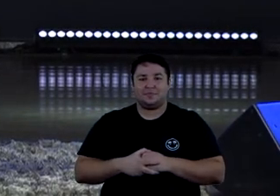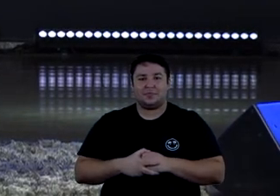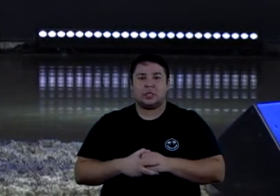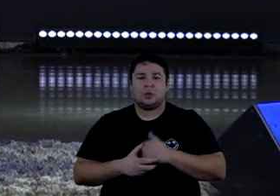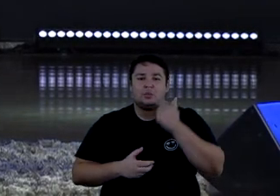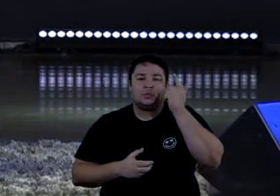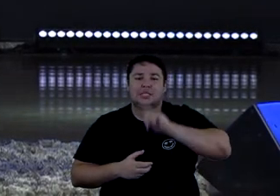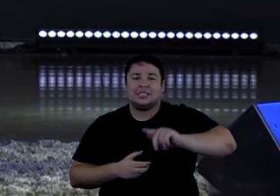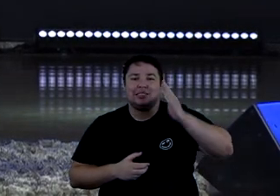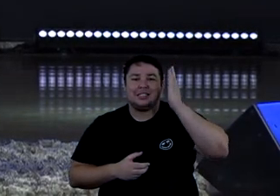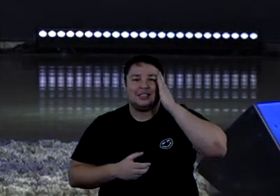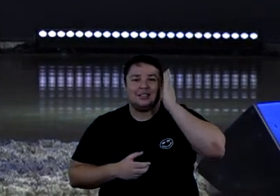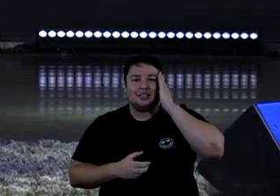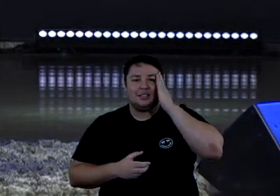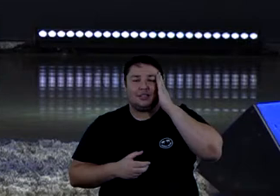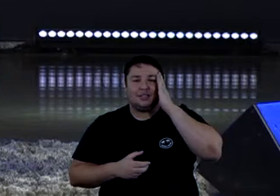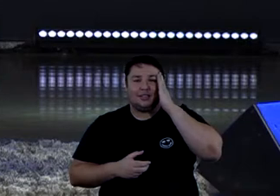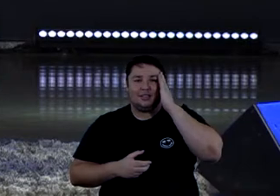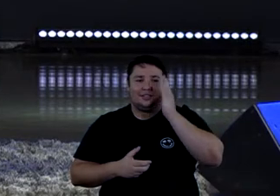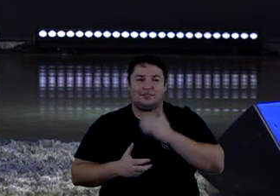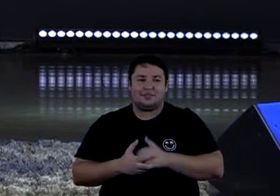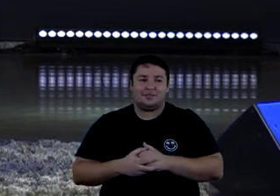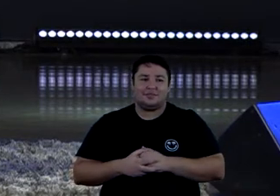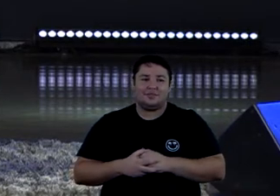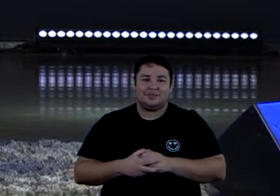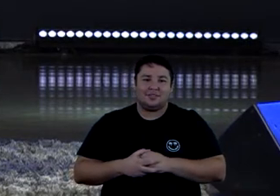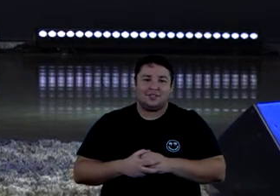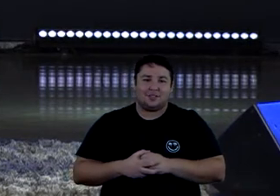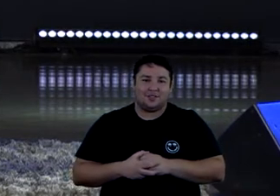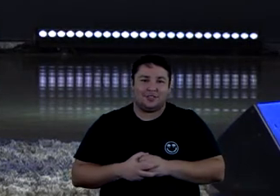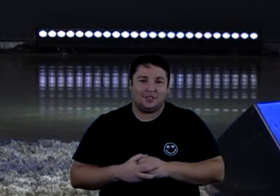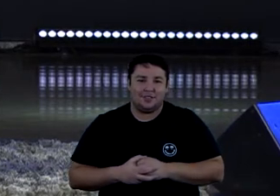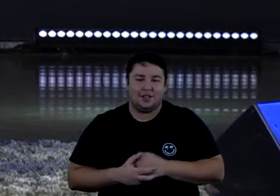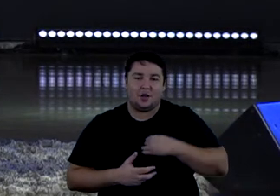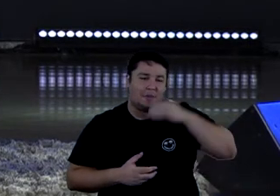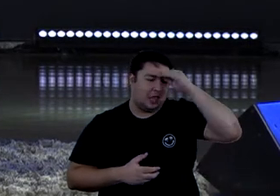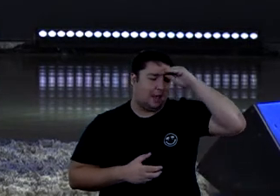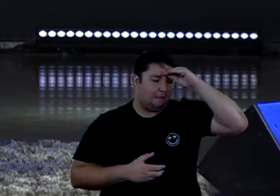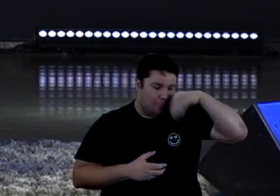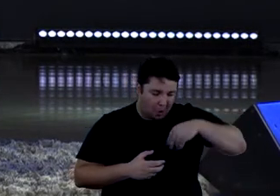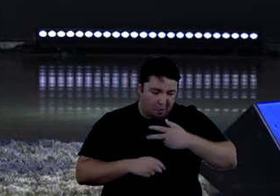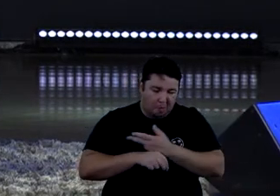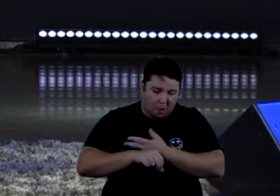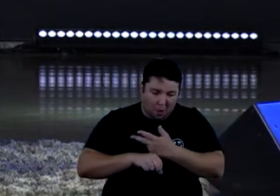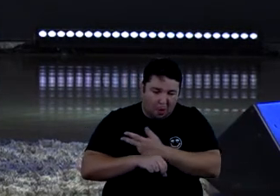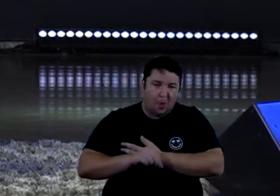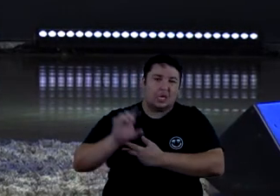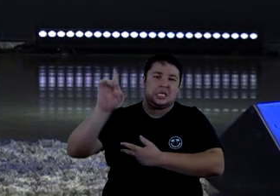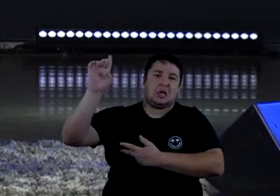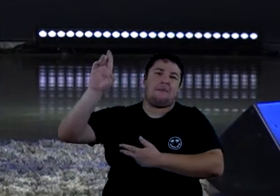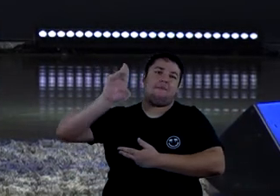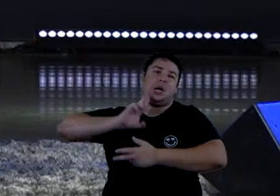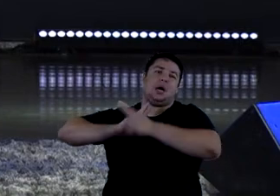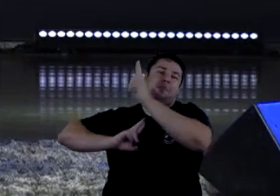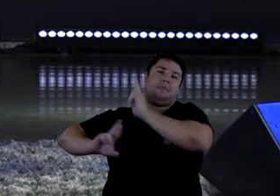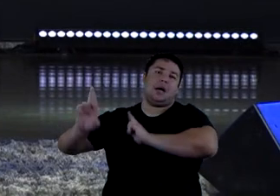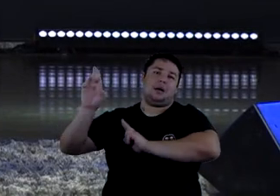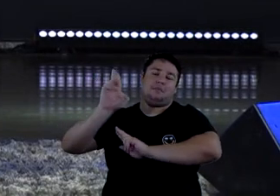estão entendendo? Eu não posso ter preguiça espiritual, preguiça de buscar a face de Deus, de buscar as respostas de